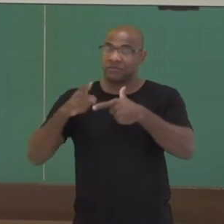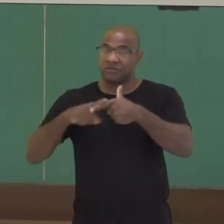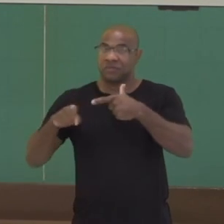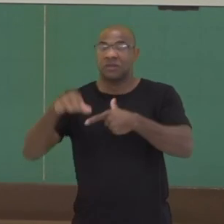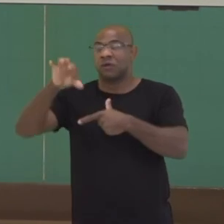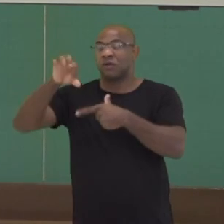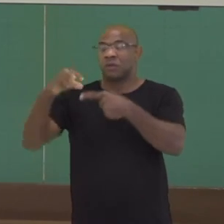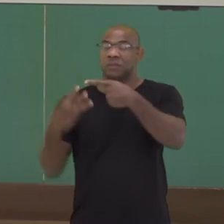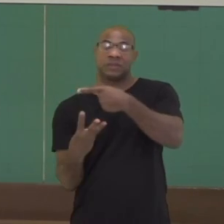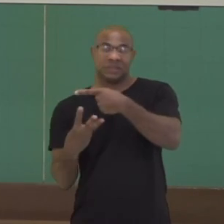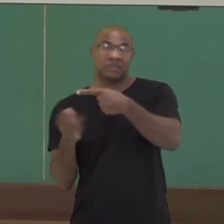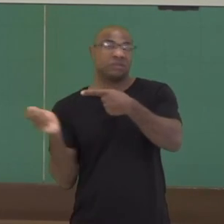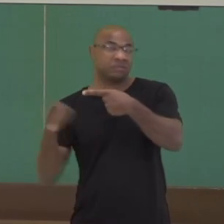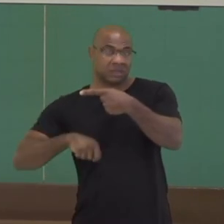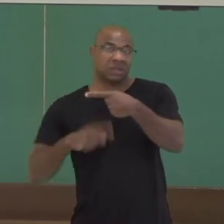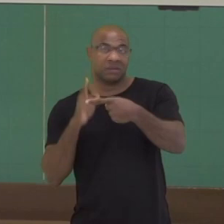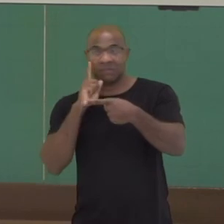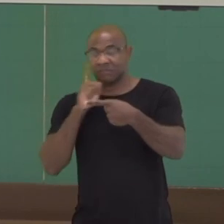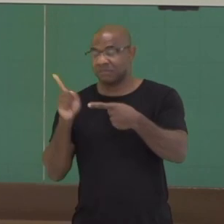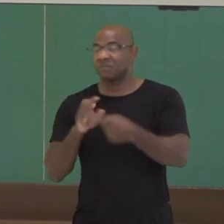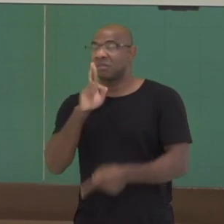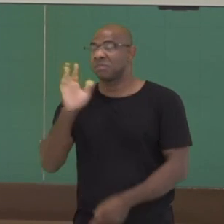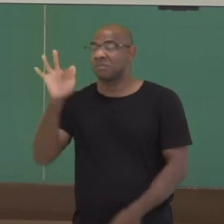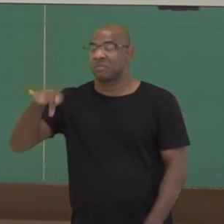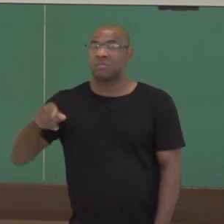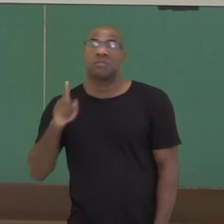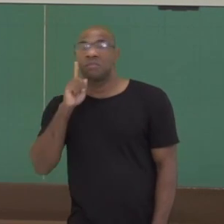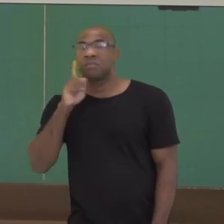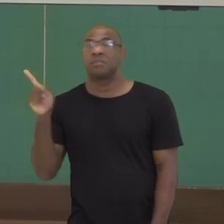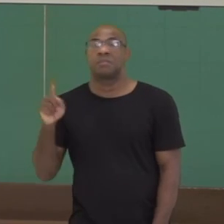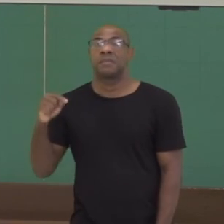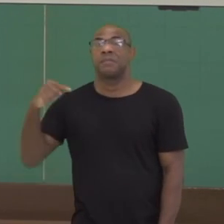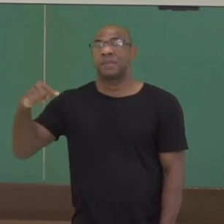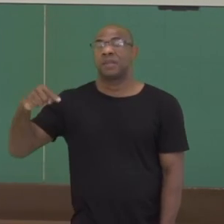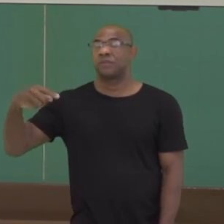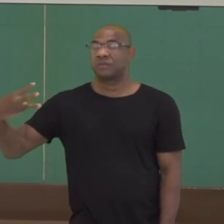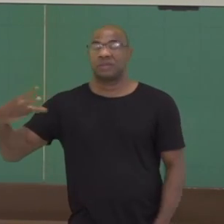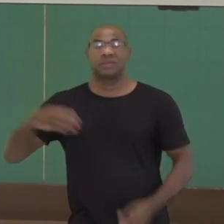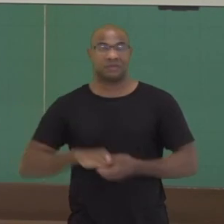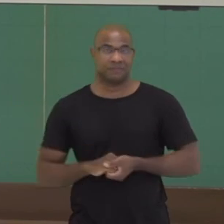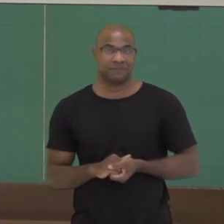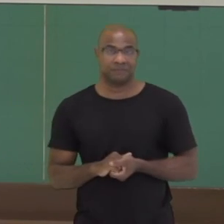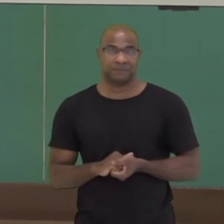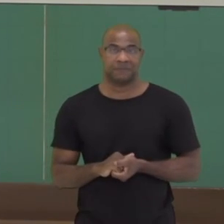por 3. Então, resultado final, menos 3.